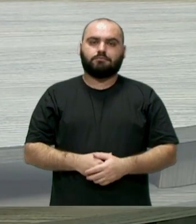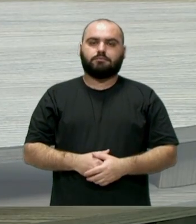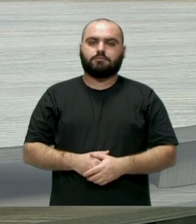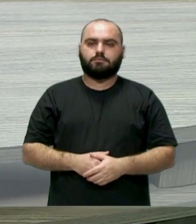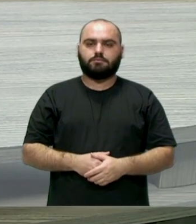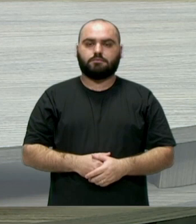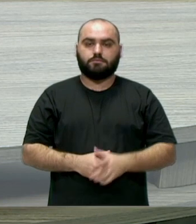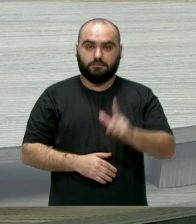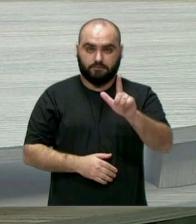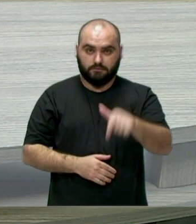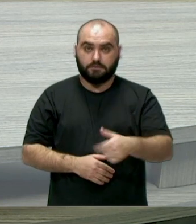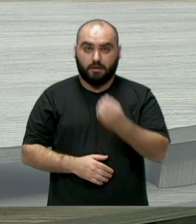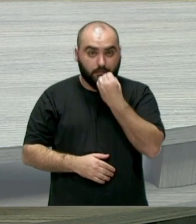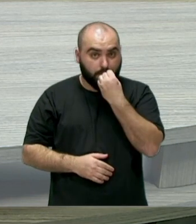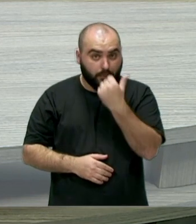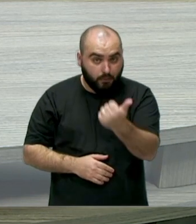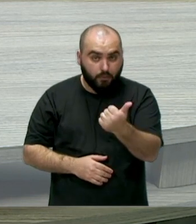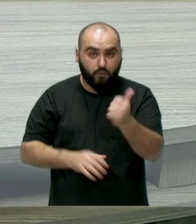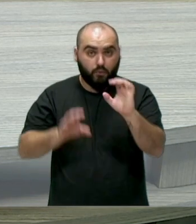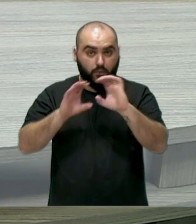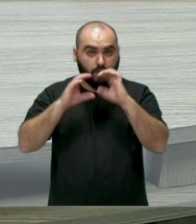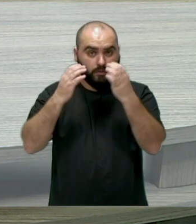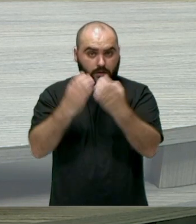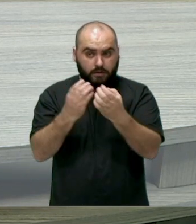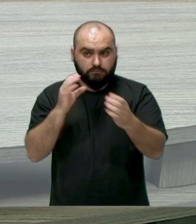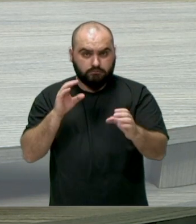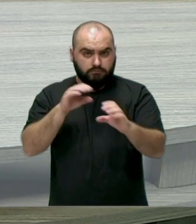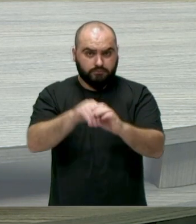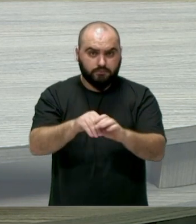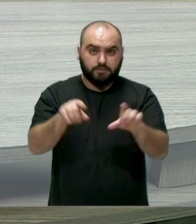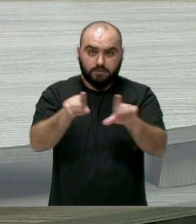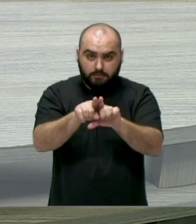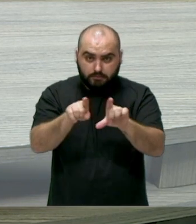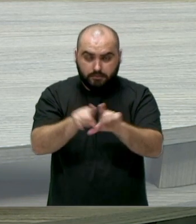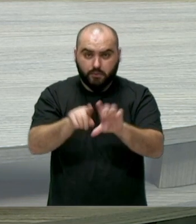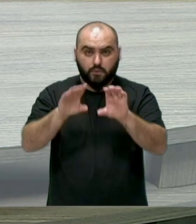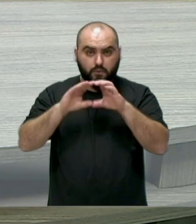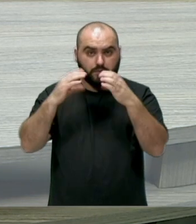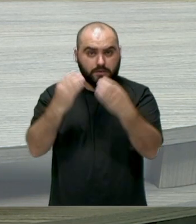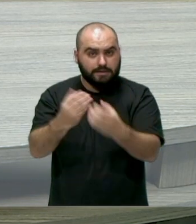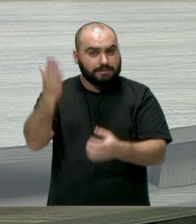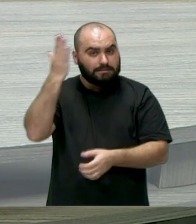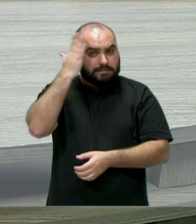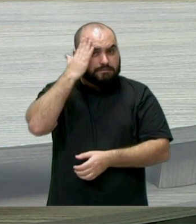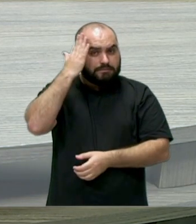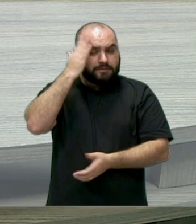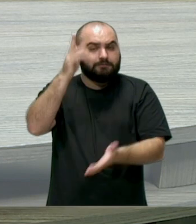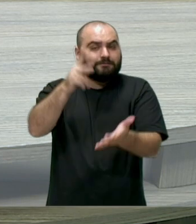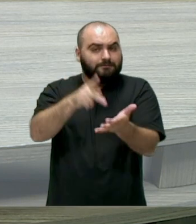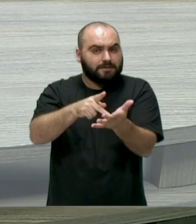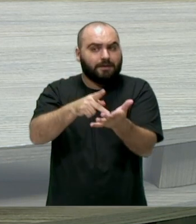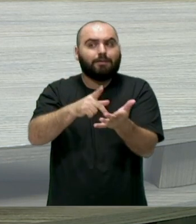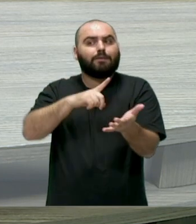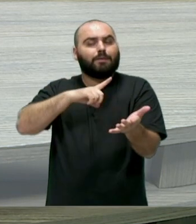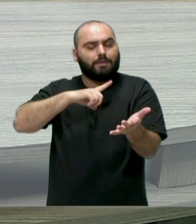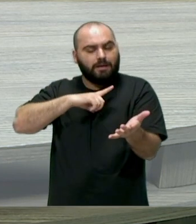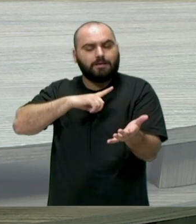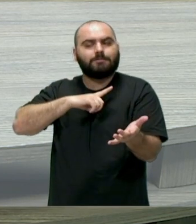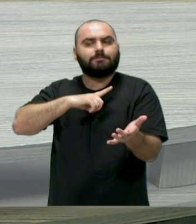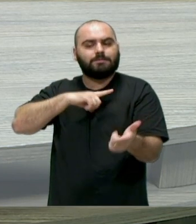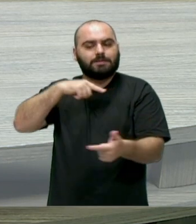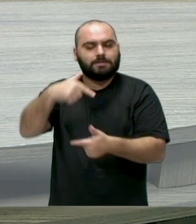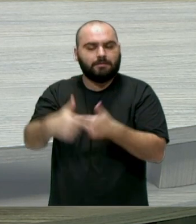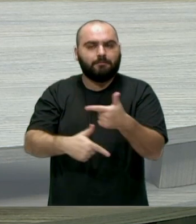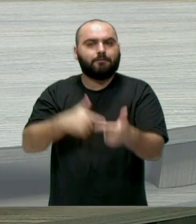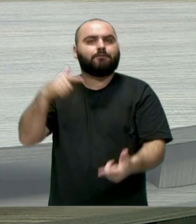É bom, né, que a comunidade esteja inserida também, a comunidade também saiba que ela tem o seu dever de votar e ela tem